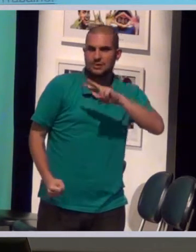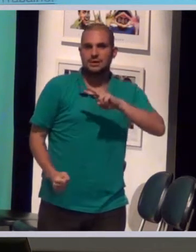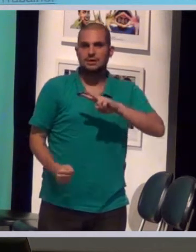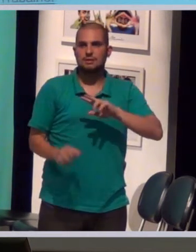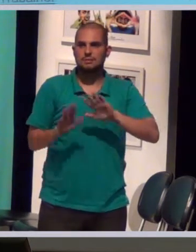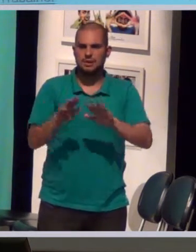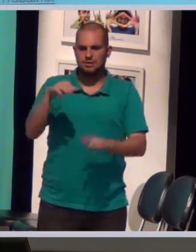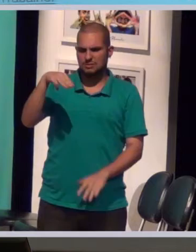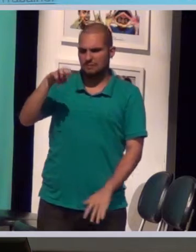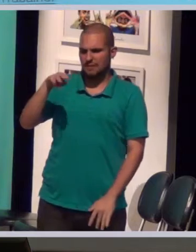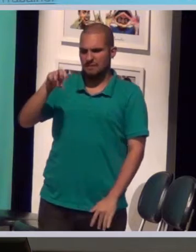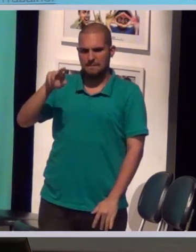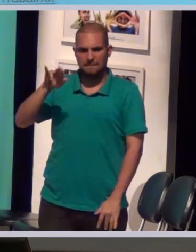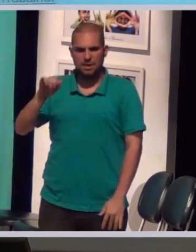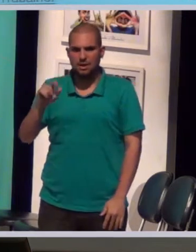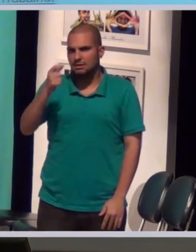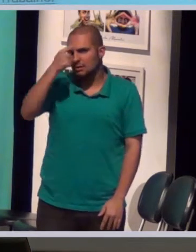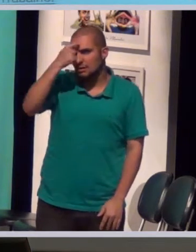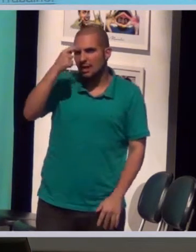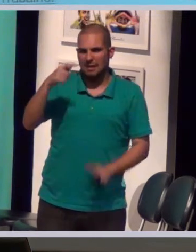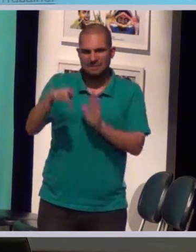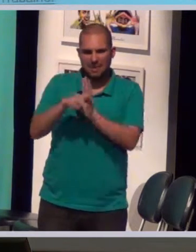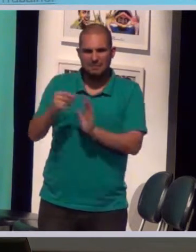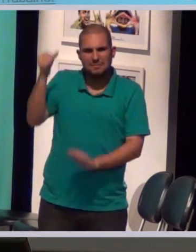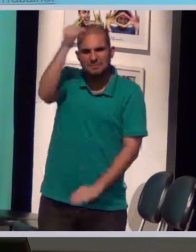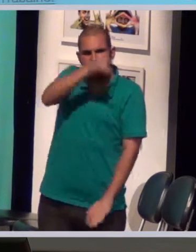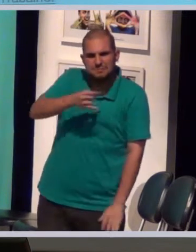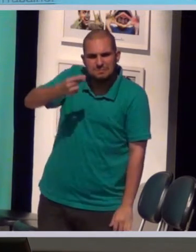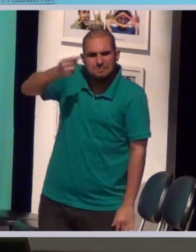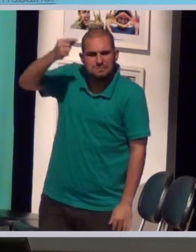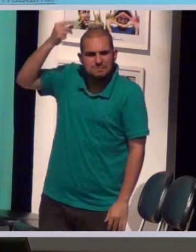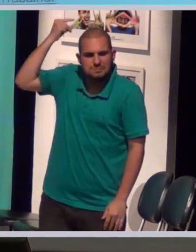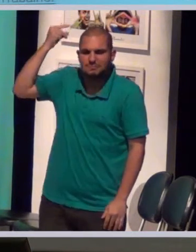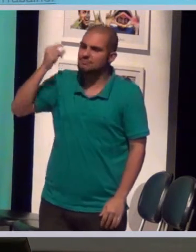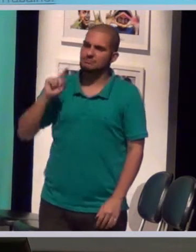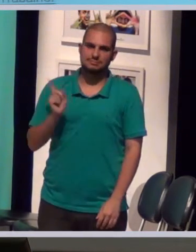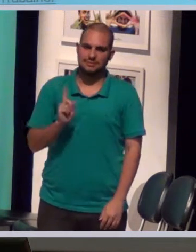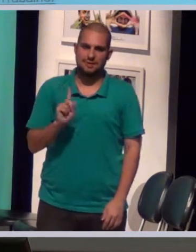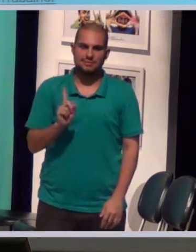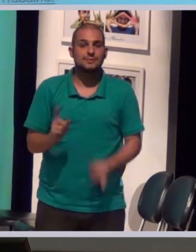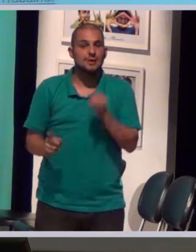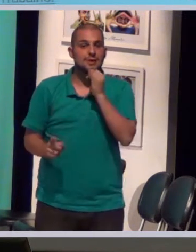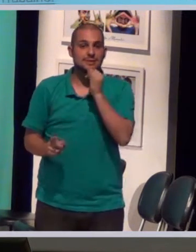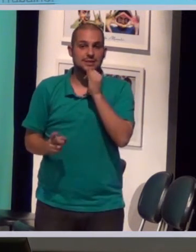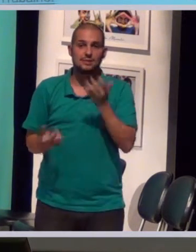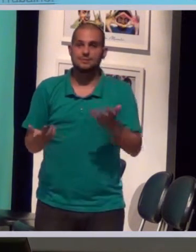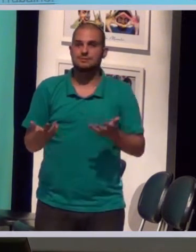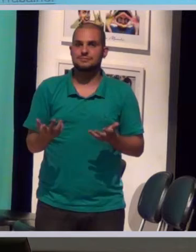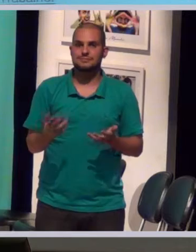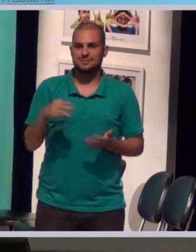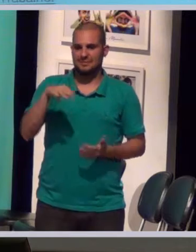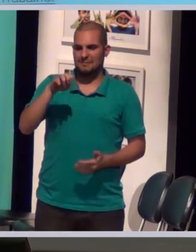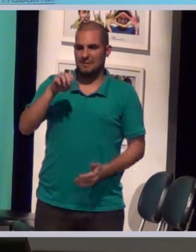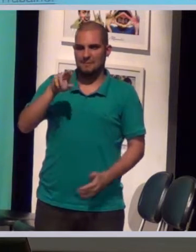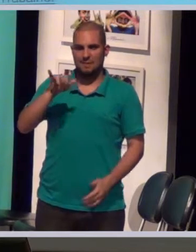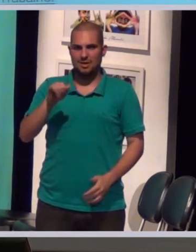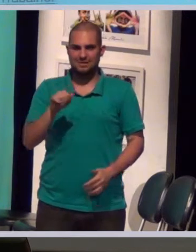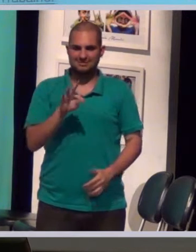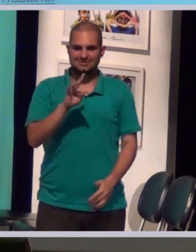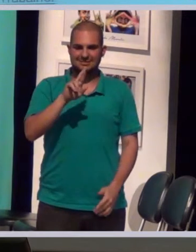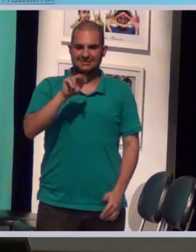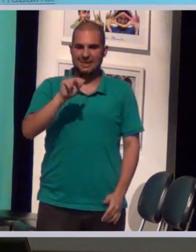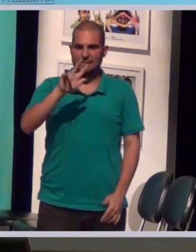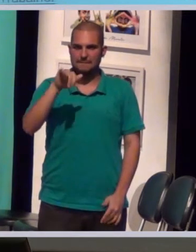as memórias se referem a um passado distante, a um passado remoto, como, por exemplo, é o caso da memória de trabalho. Ela